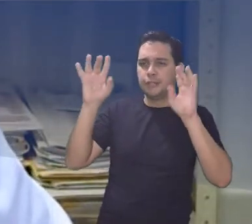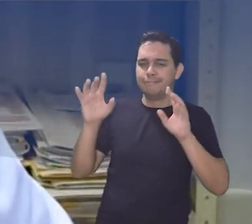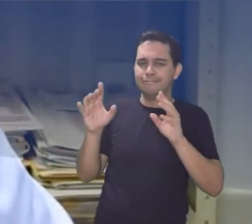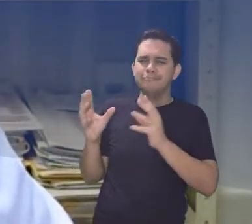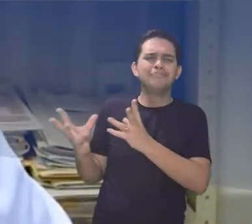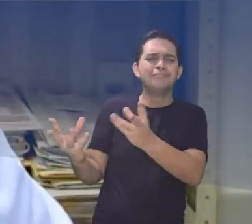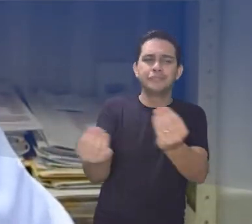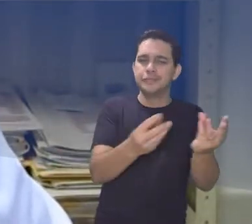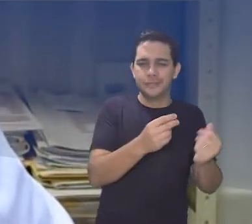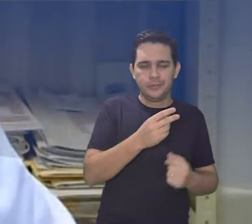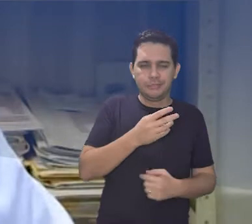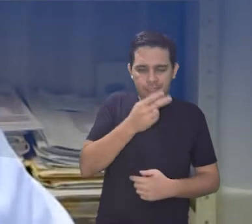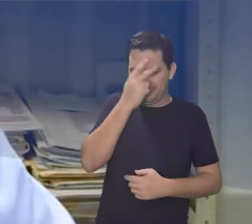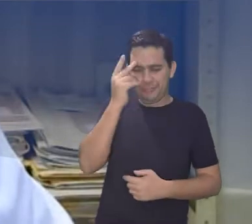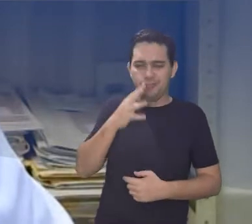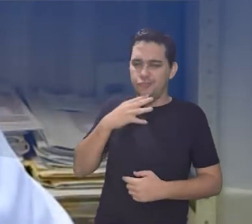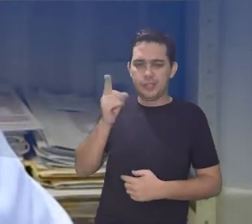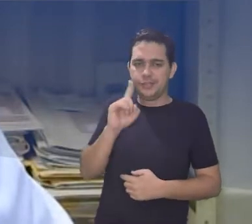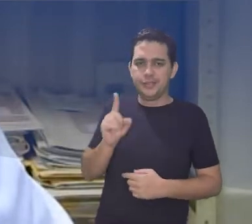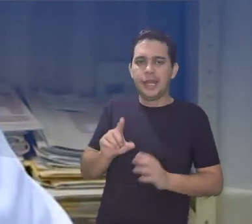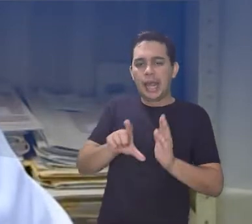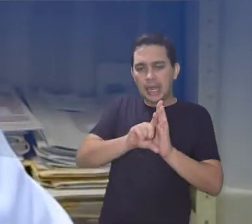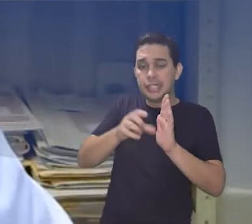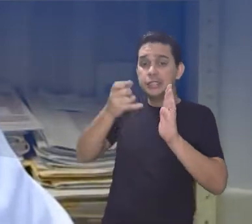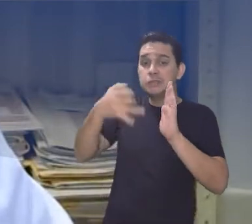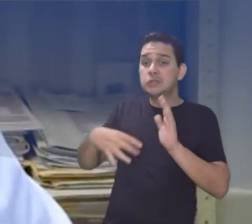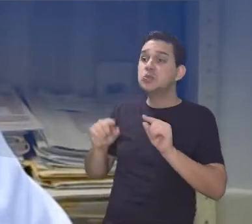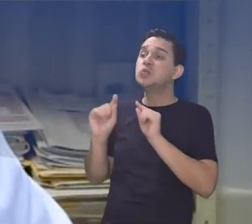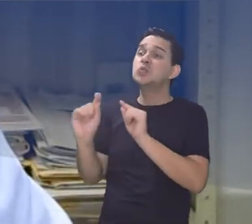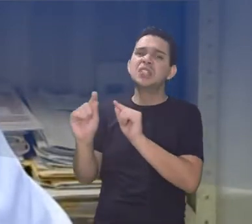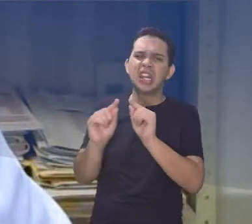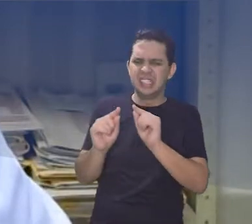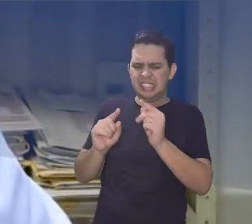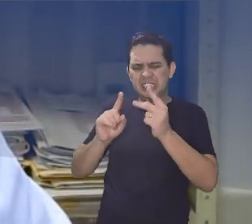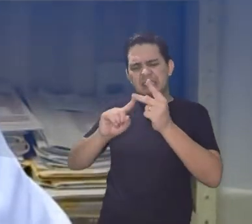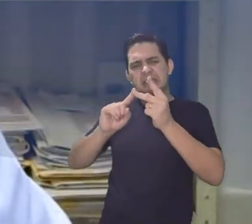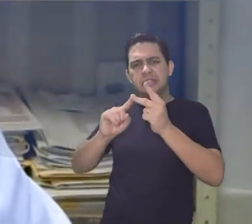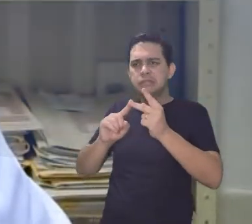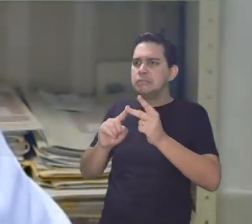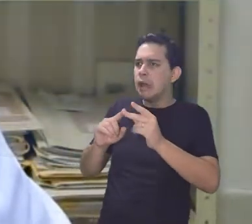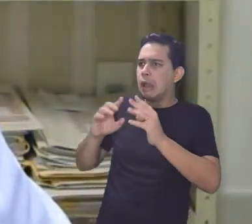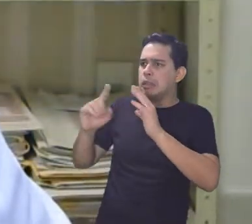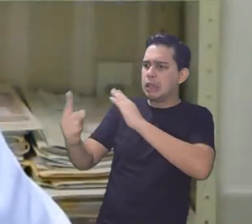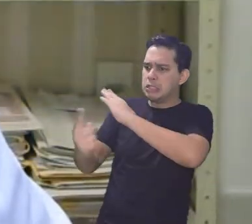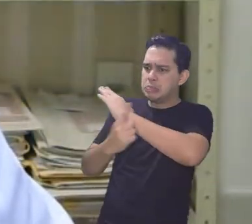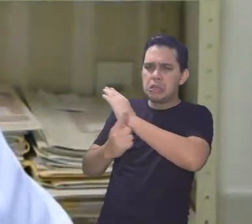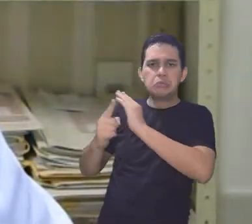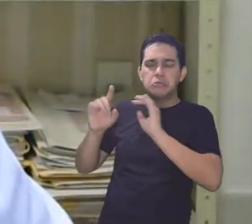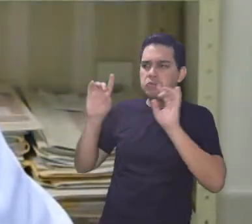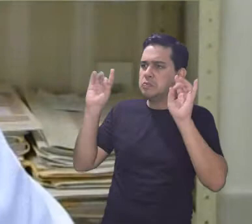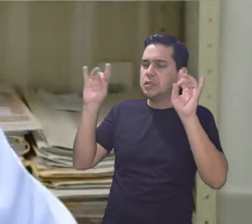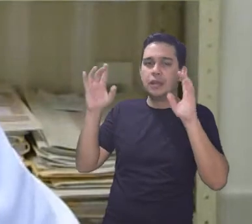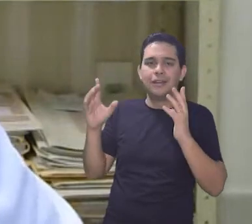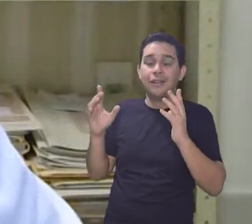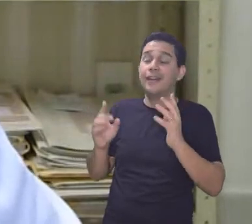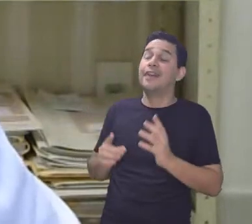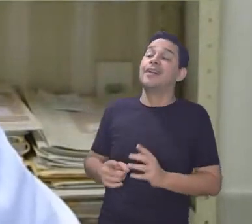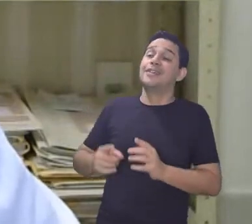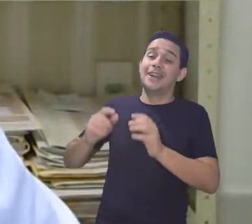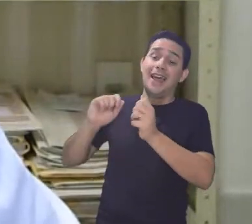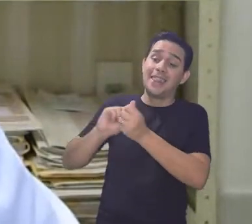tão bem, mas há a previsão legal da mesma forma, que é a necessidade de adaptação do